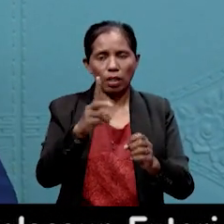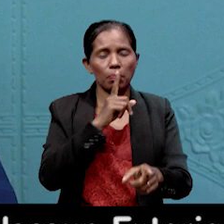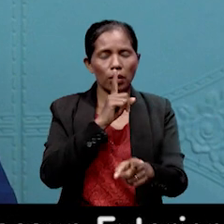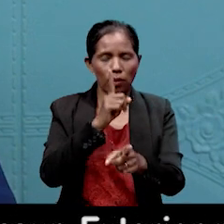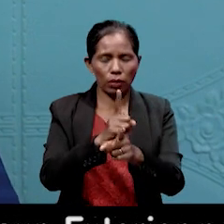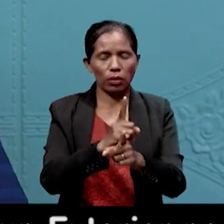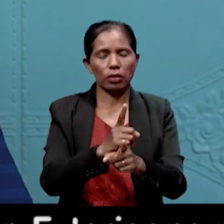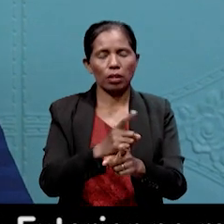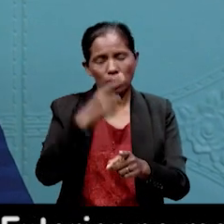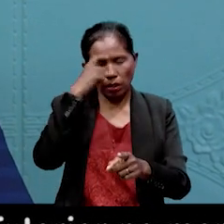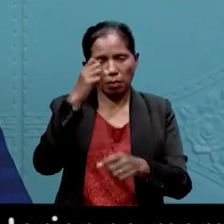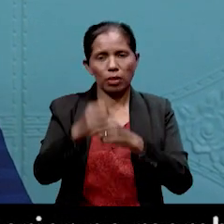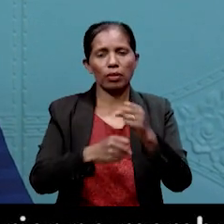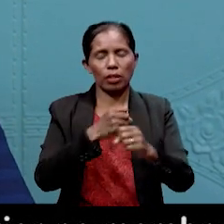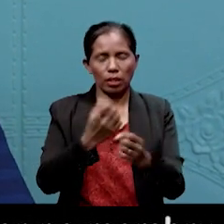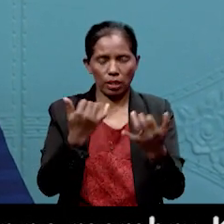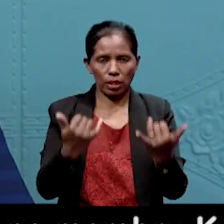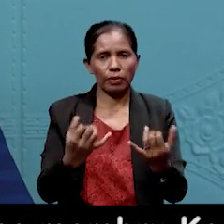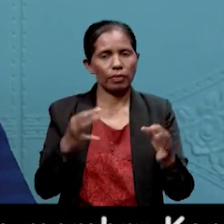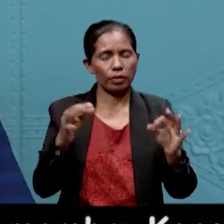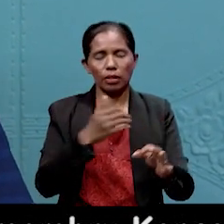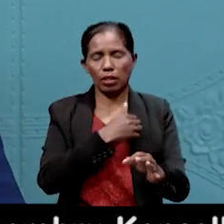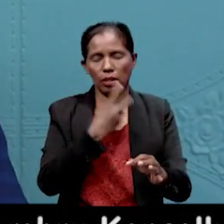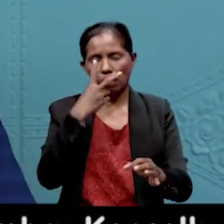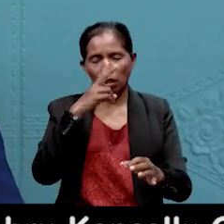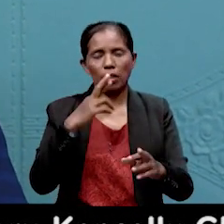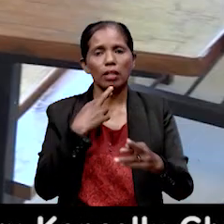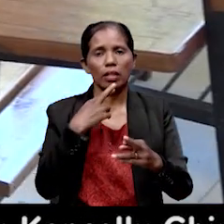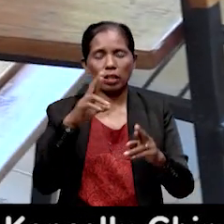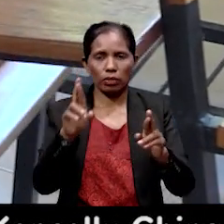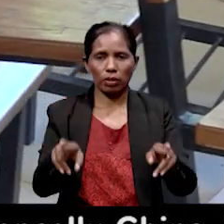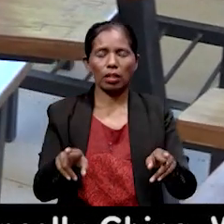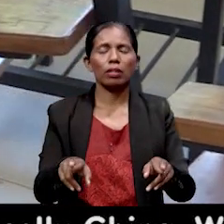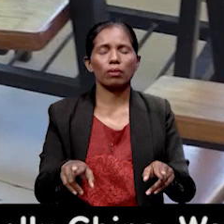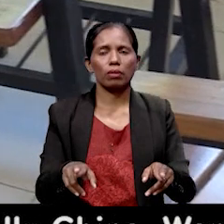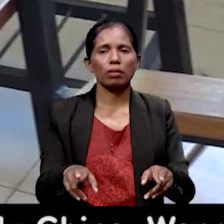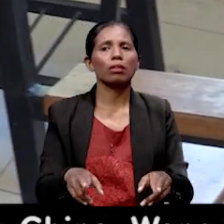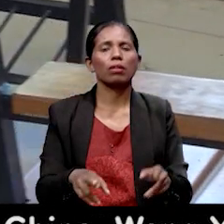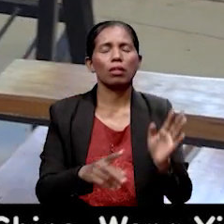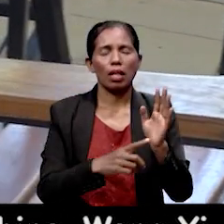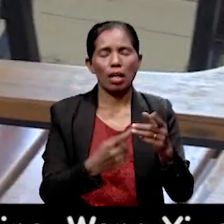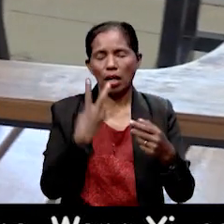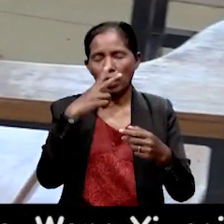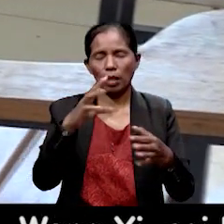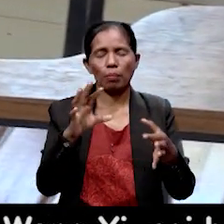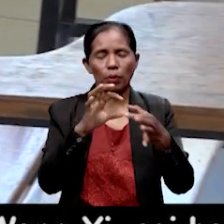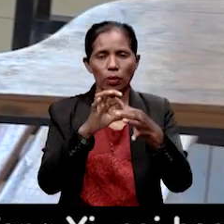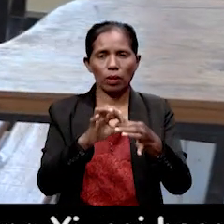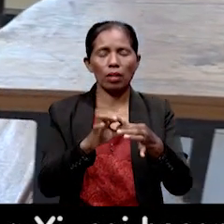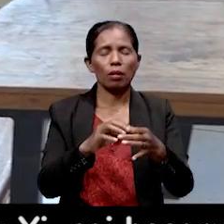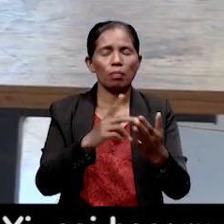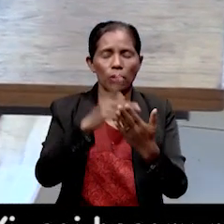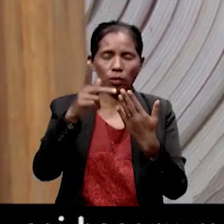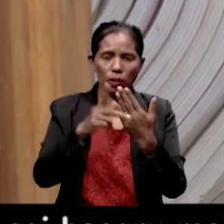base, tamba totinang ne, niarohan, la dau carre resultado físico ruma, liu-liu liga ho programa hari Sekolah no